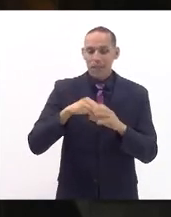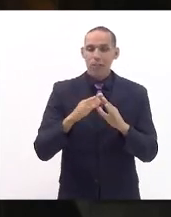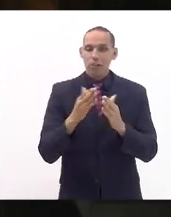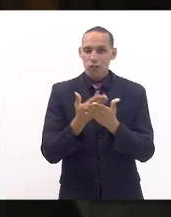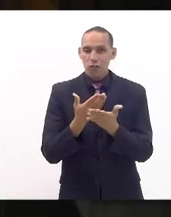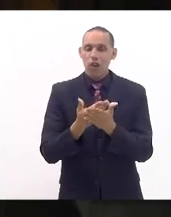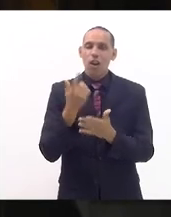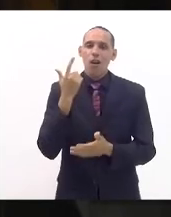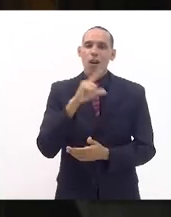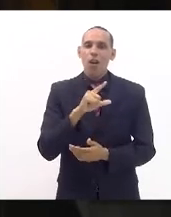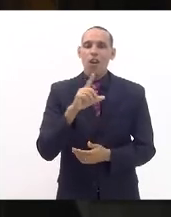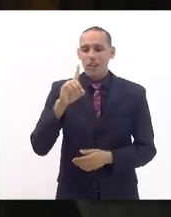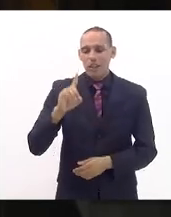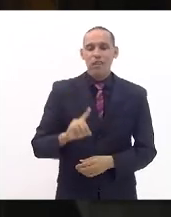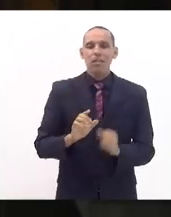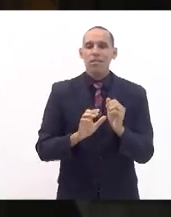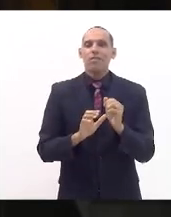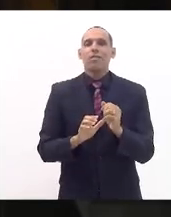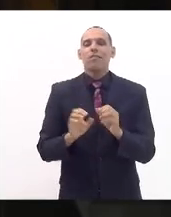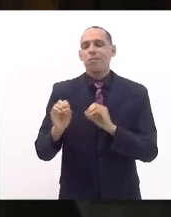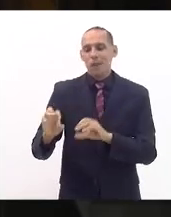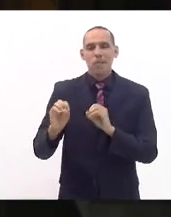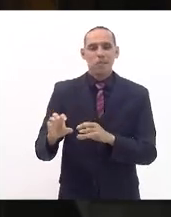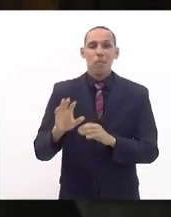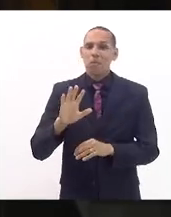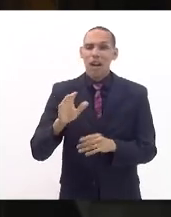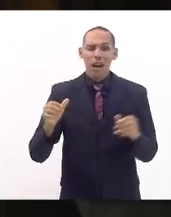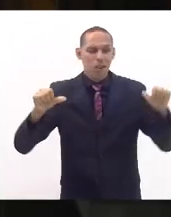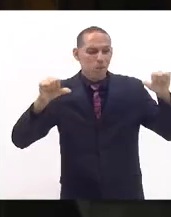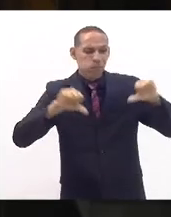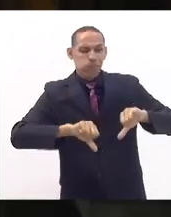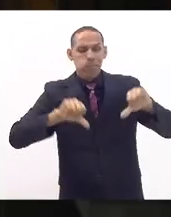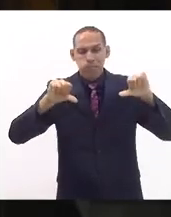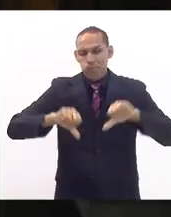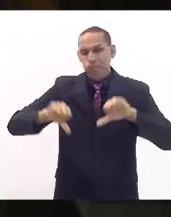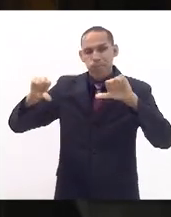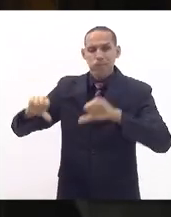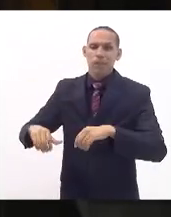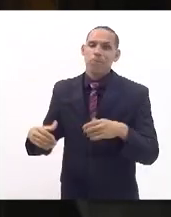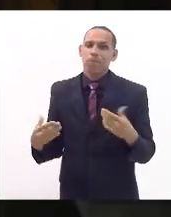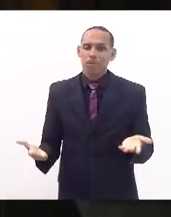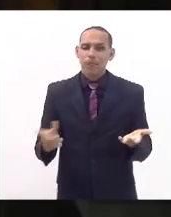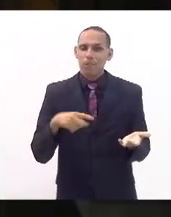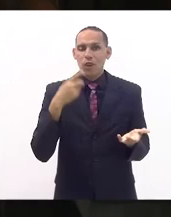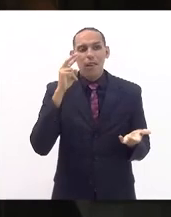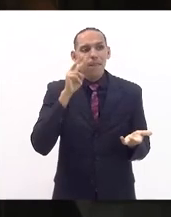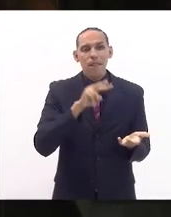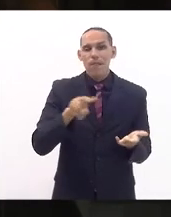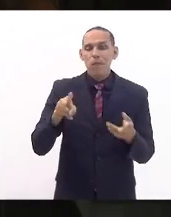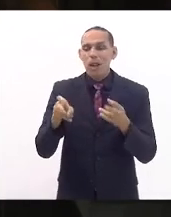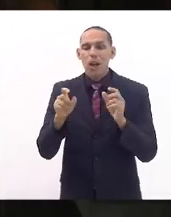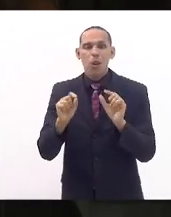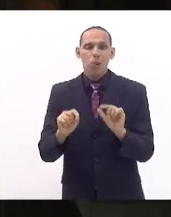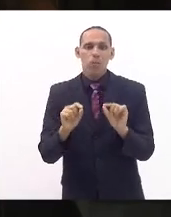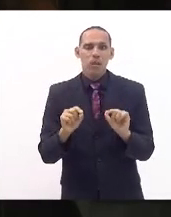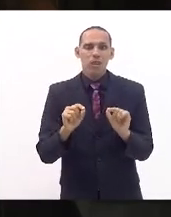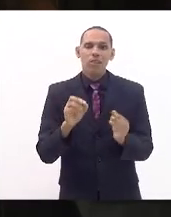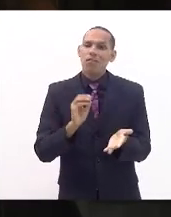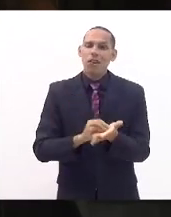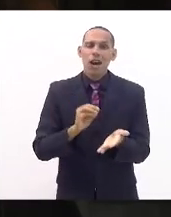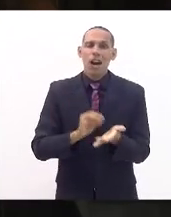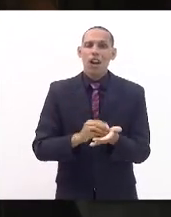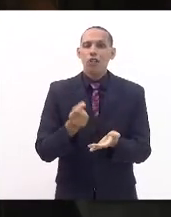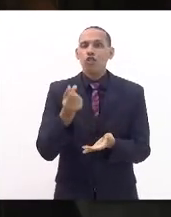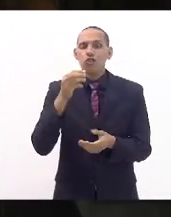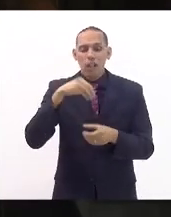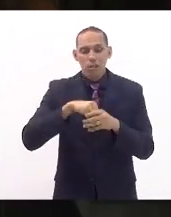educação. Só que no meio dessa crise toda que a gente está enfrentando, o que a gente tem visto é que tem faltado dinheiro